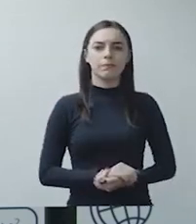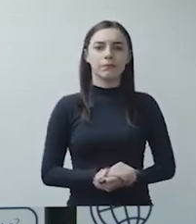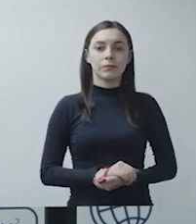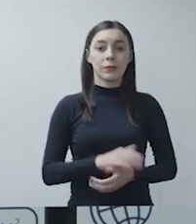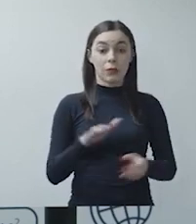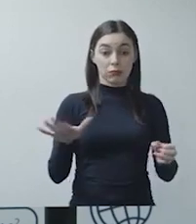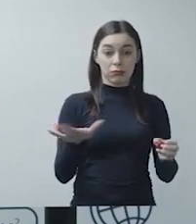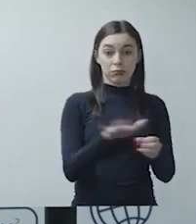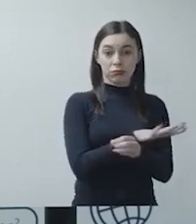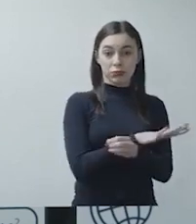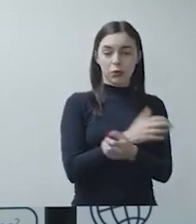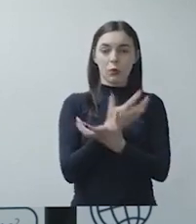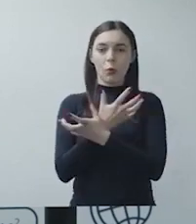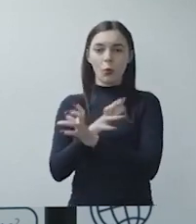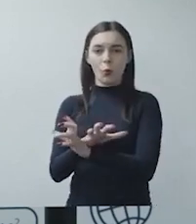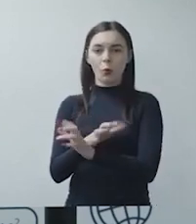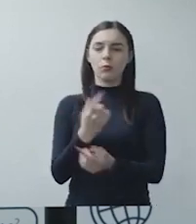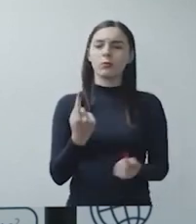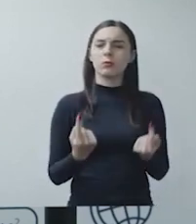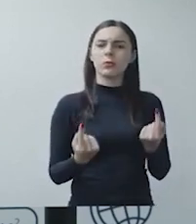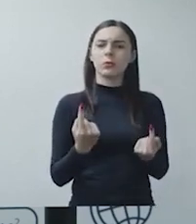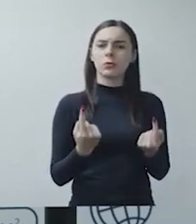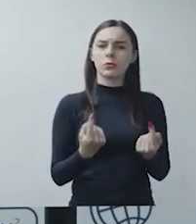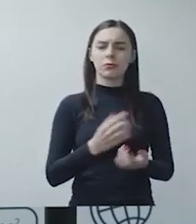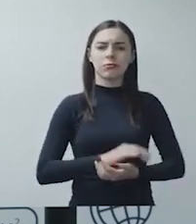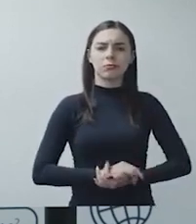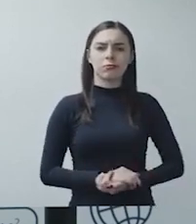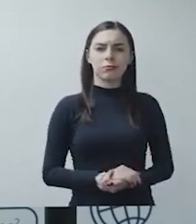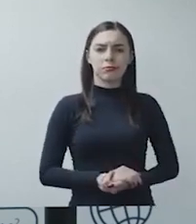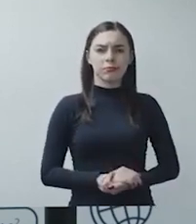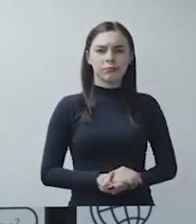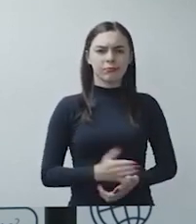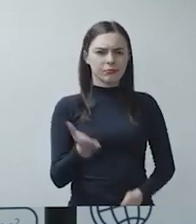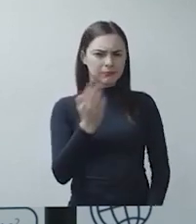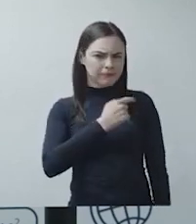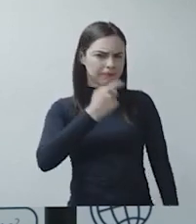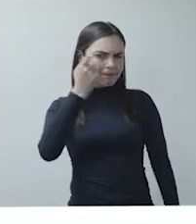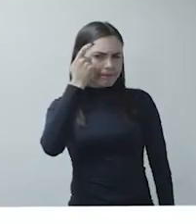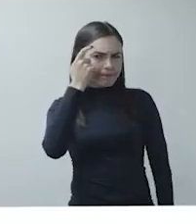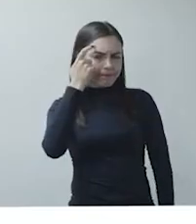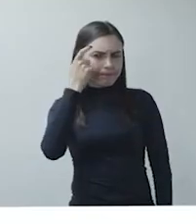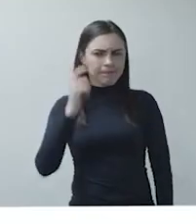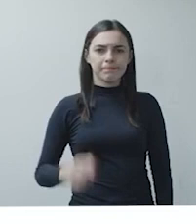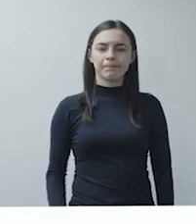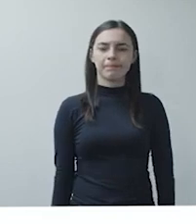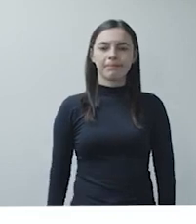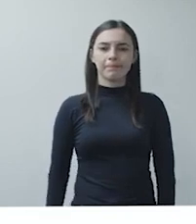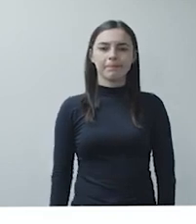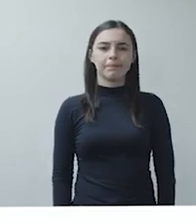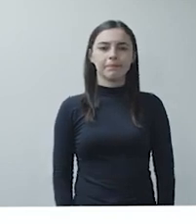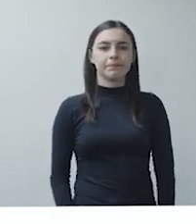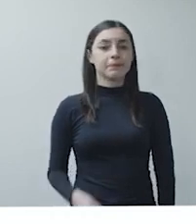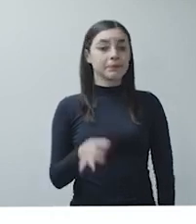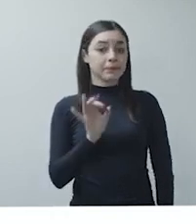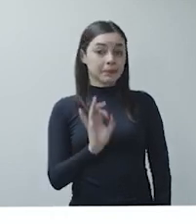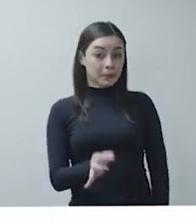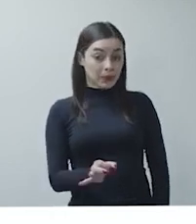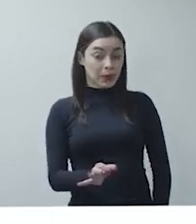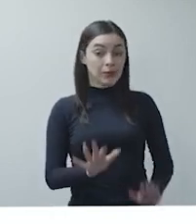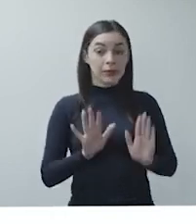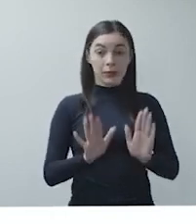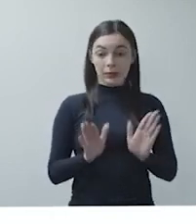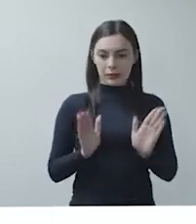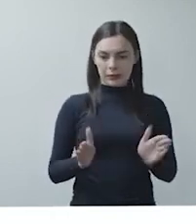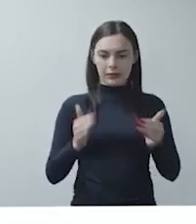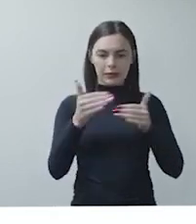Está cheio ou está vazio essa caixa? Vamos pensar um pouquinho? Muito bem. Então, se está